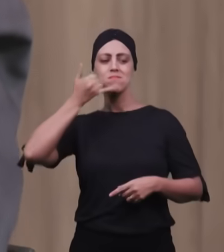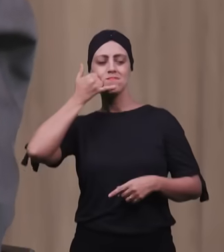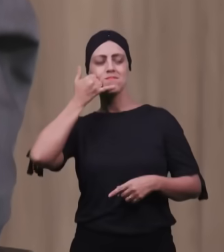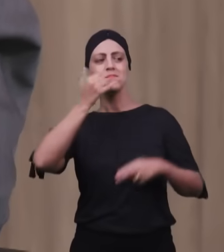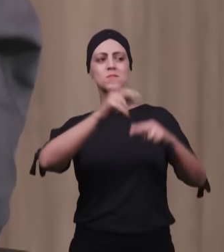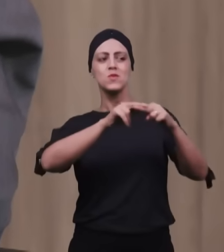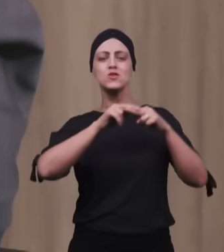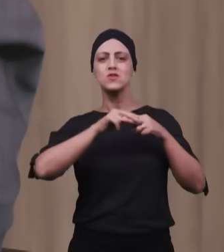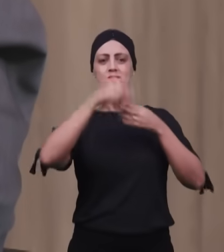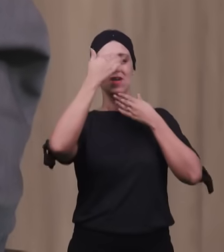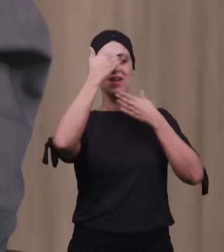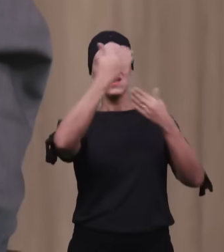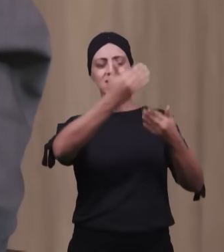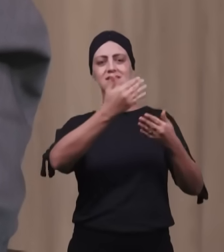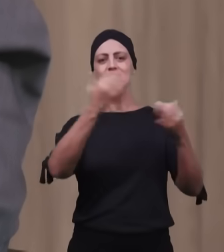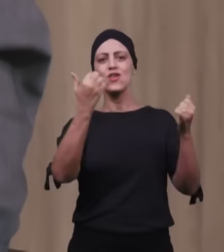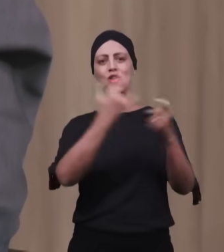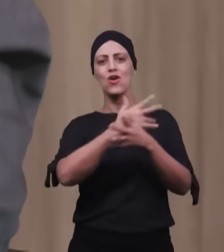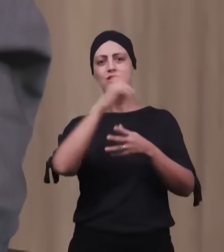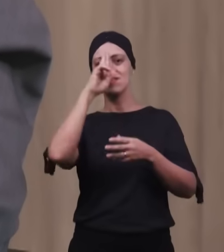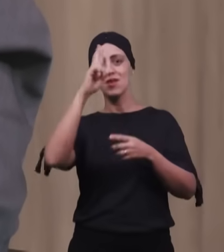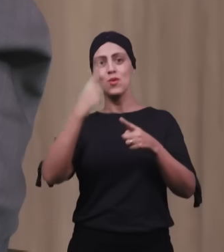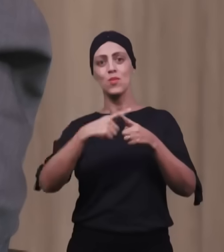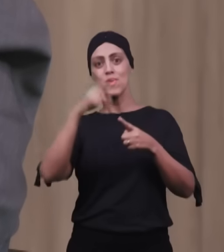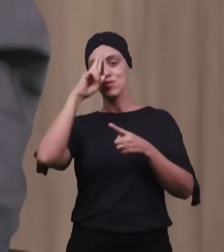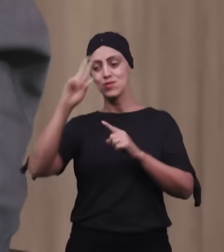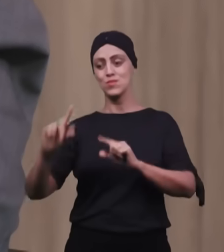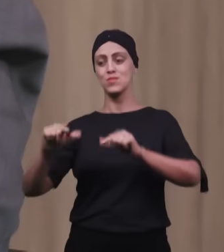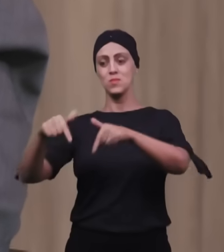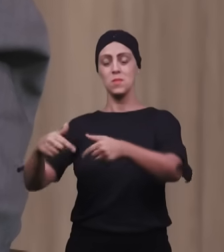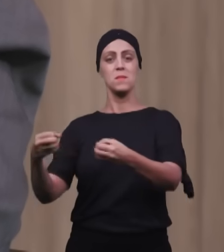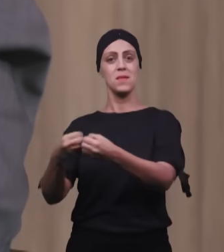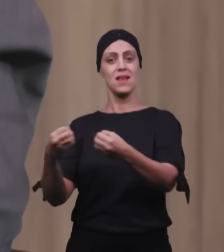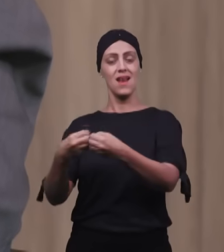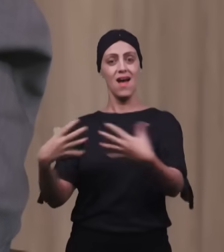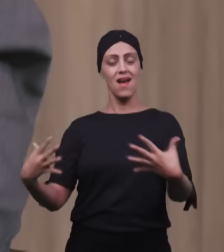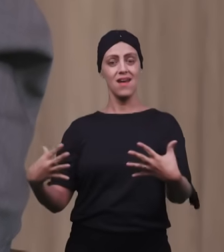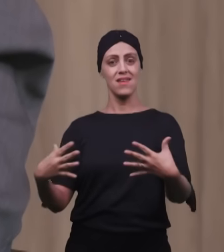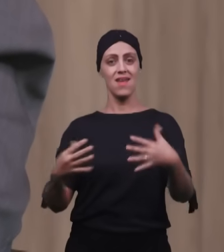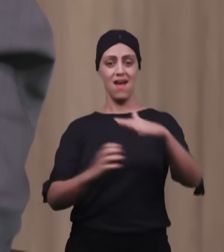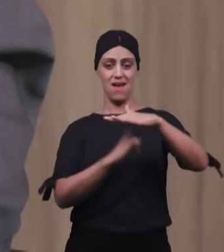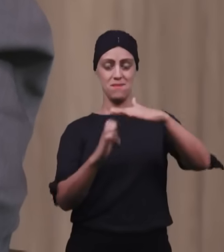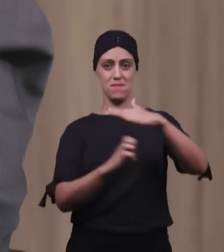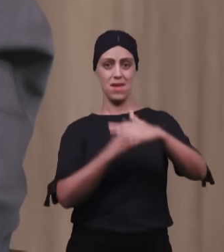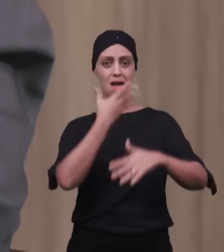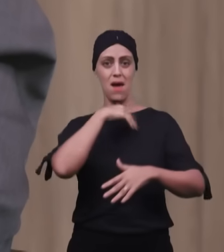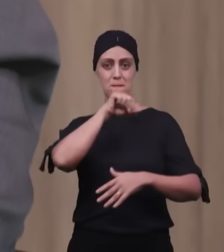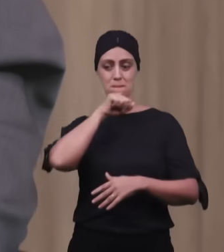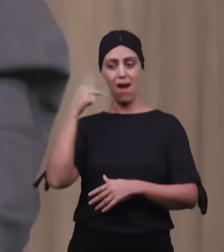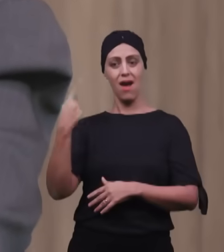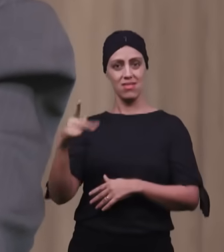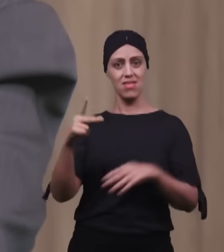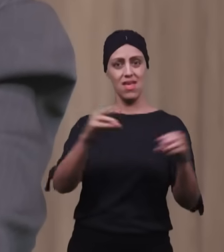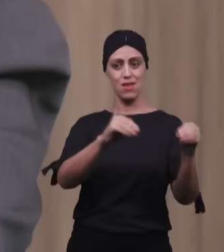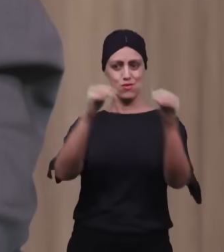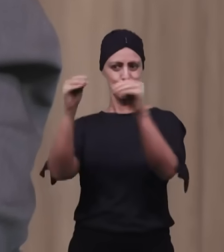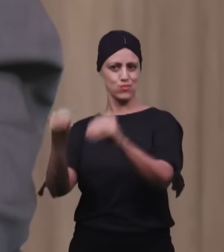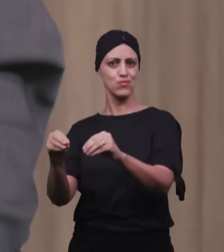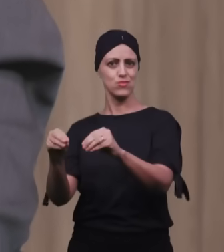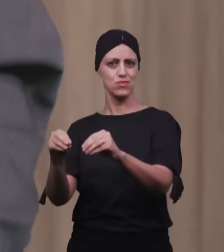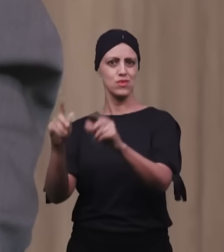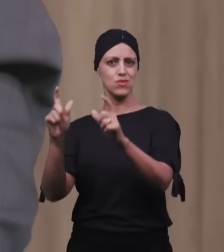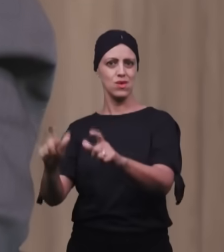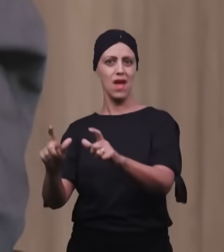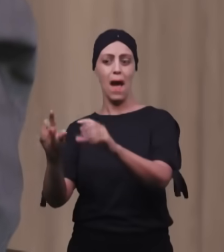foi para bem dizer o Senhor porque o Senhor operou um milagre a empresa que transferiu o pai para aquela cidade